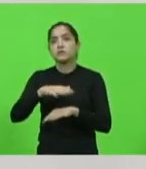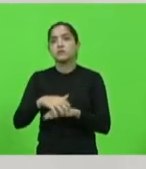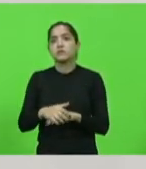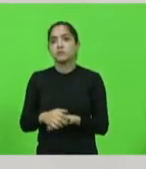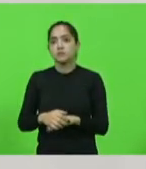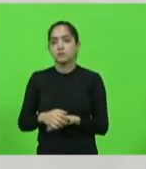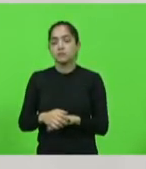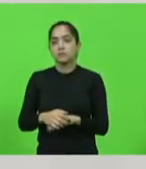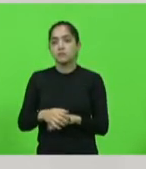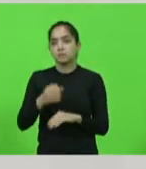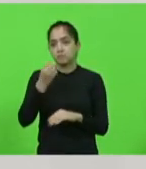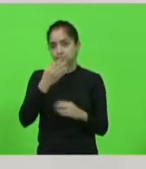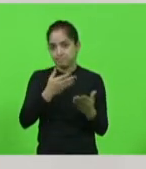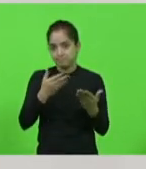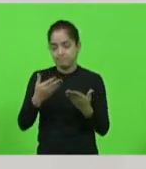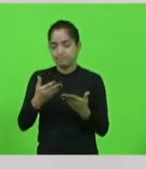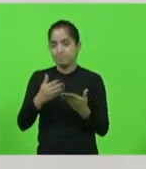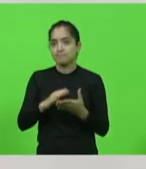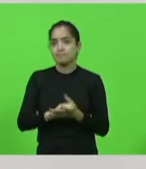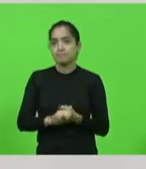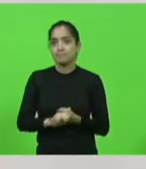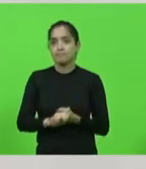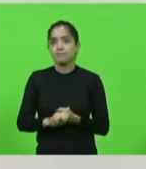muito bem-vindo lá,